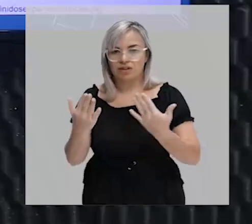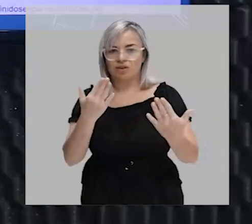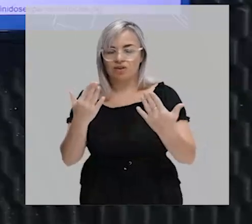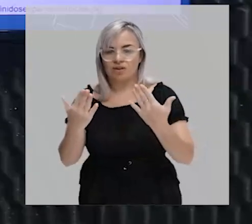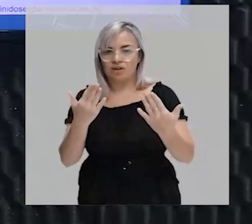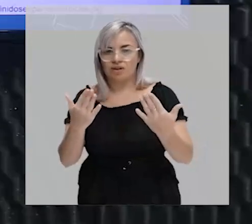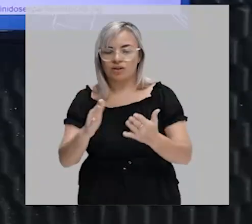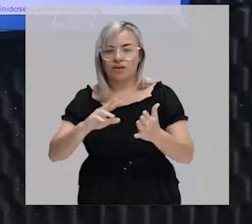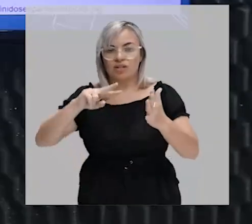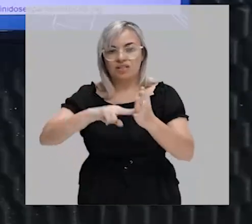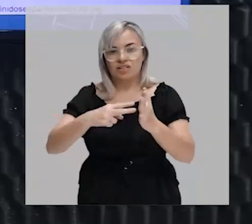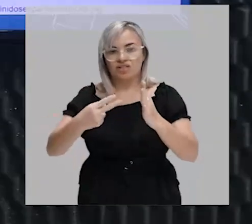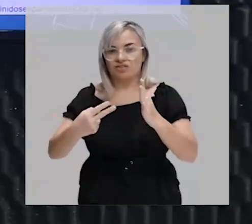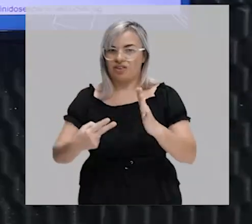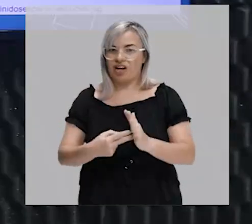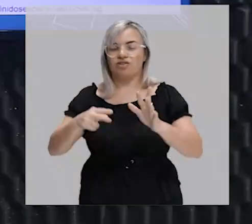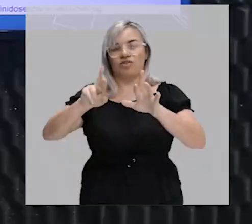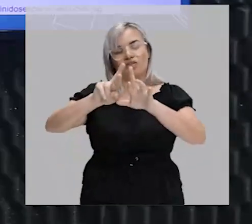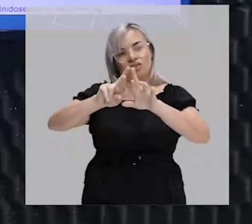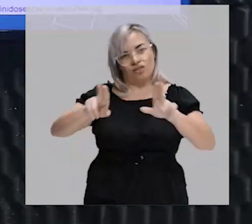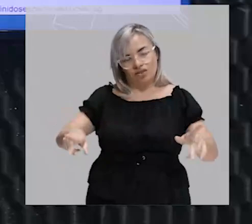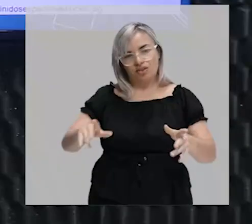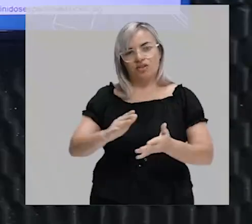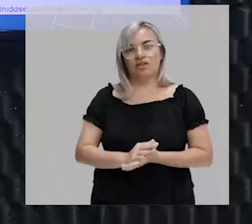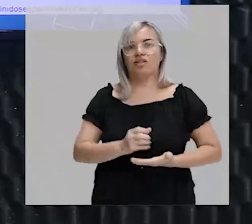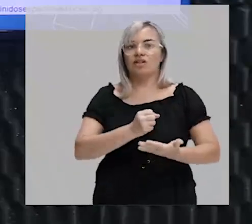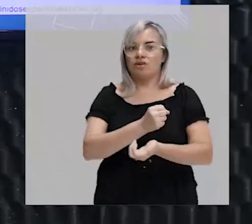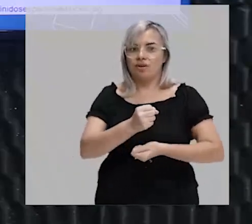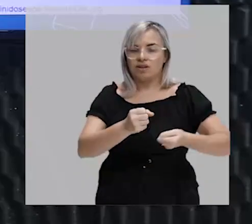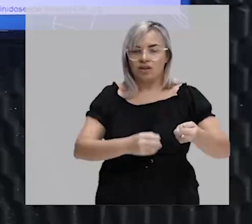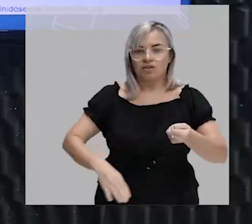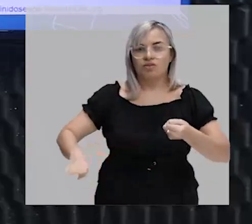falsos cognatos. São baseados nos substantivos